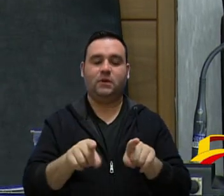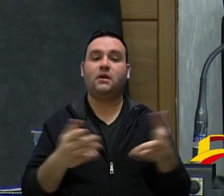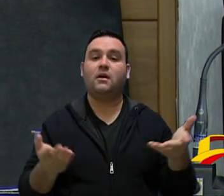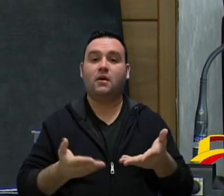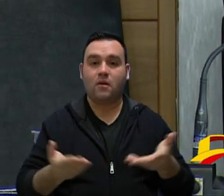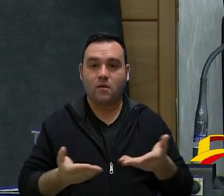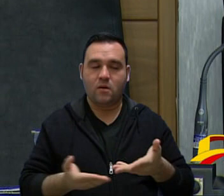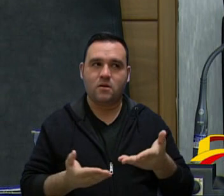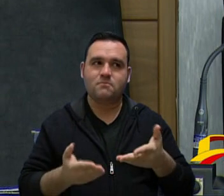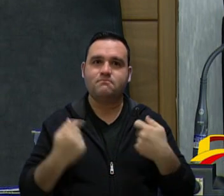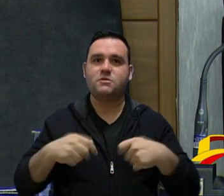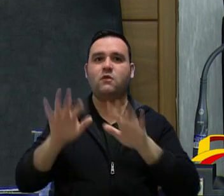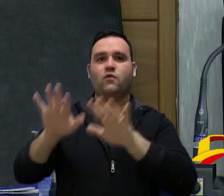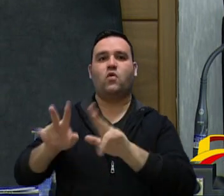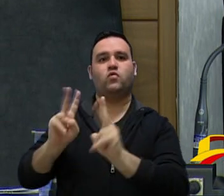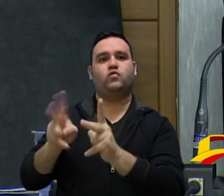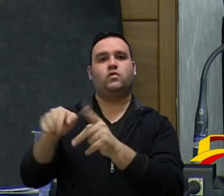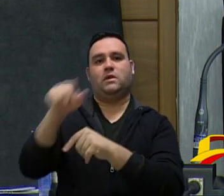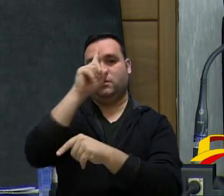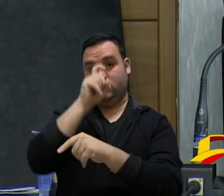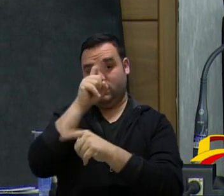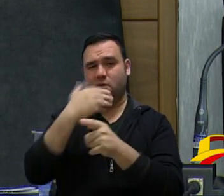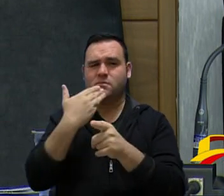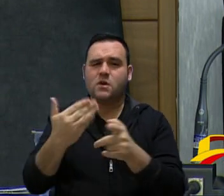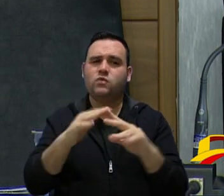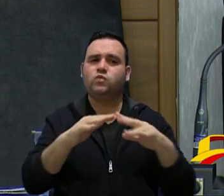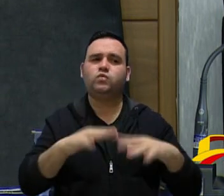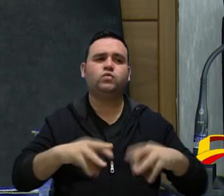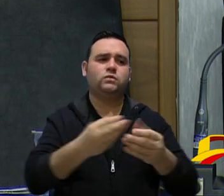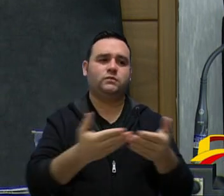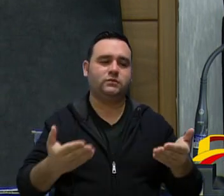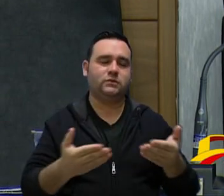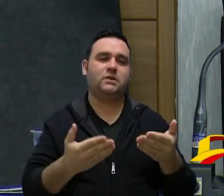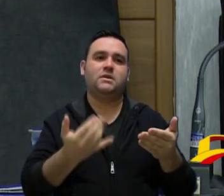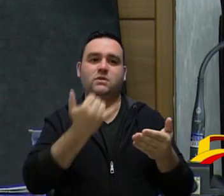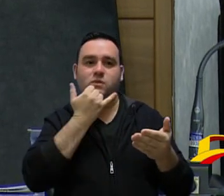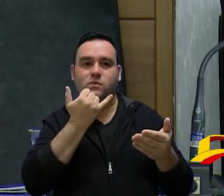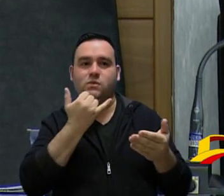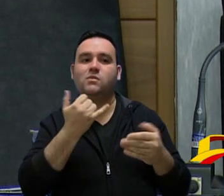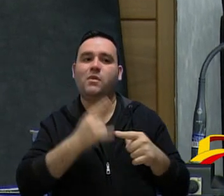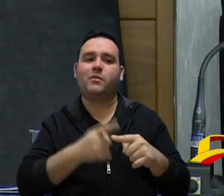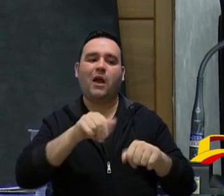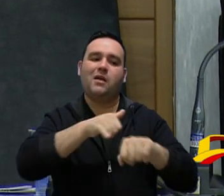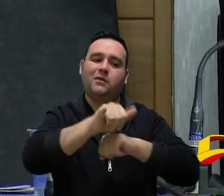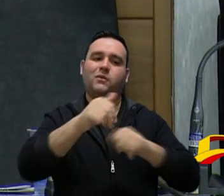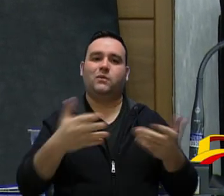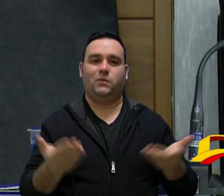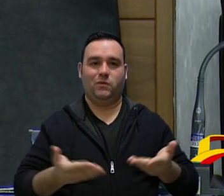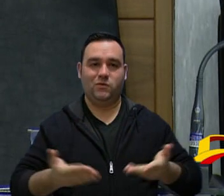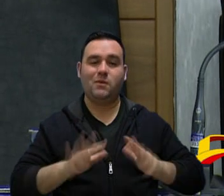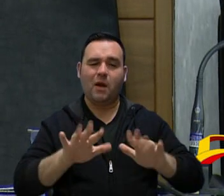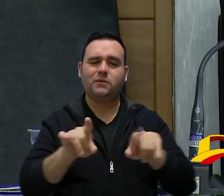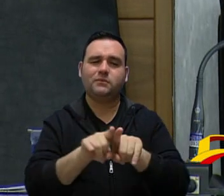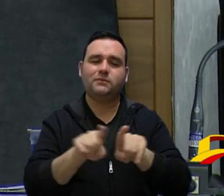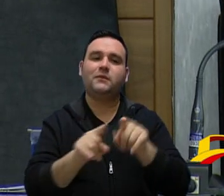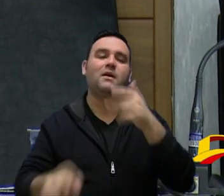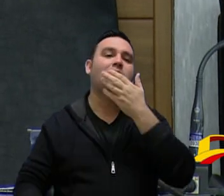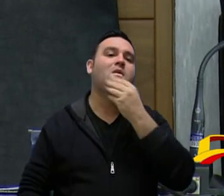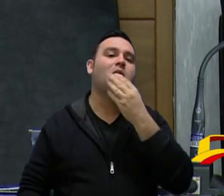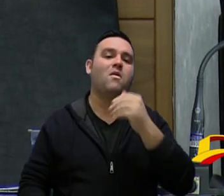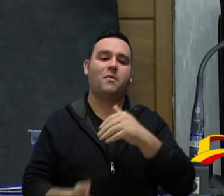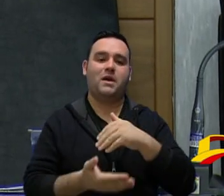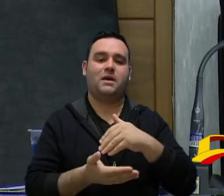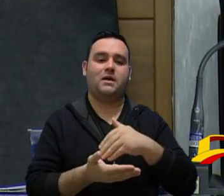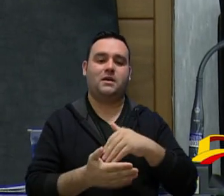que permanecer lá no hospital então ele pede a todos que o desculpem pela ausência e também o nosso